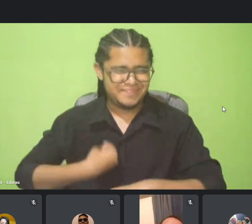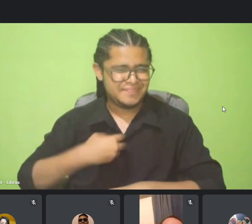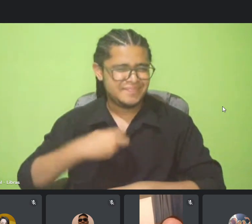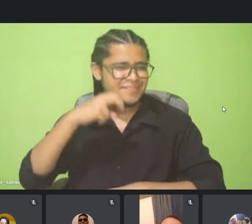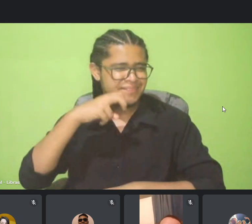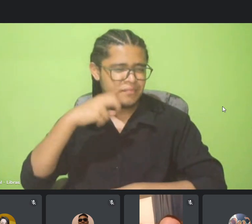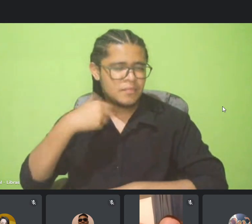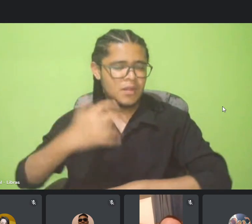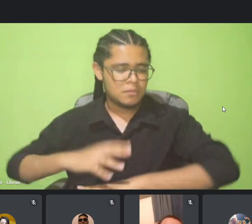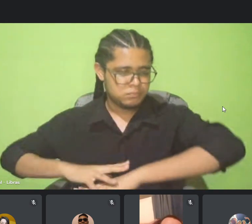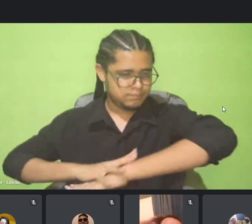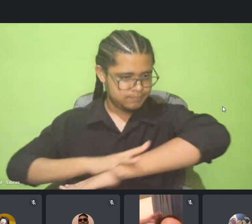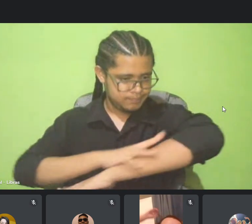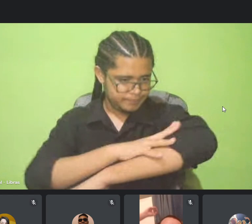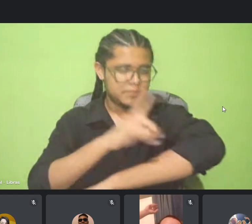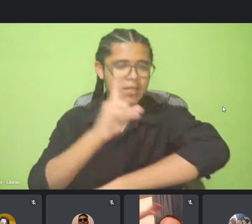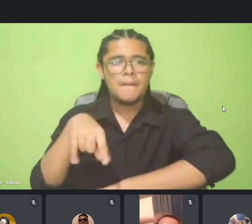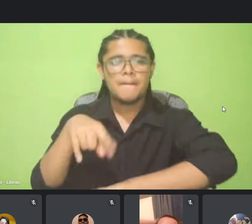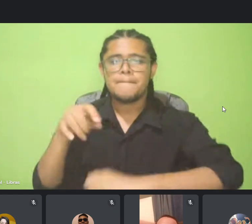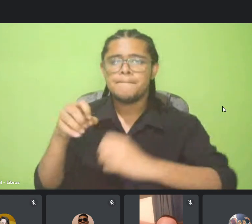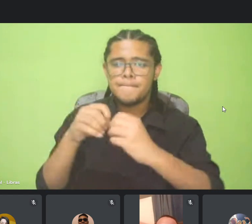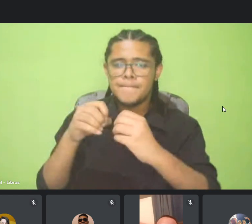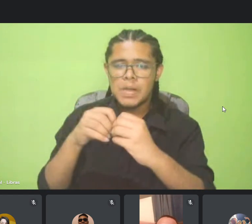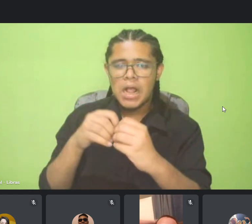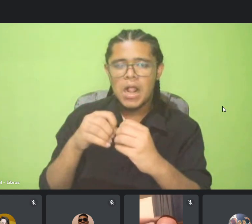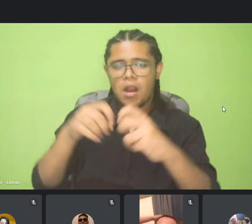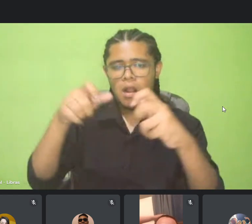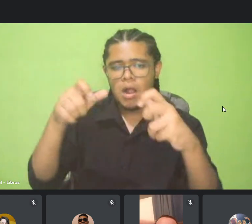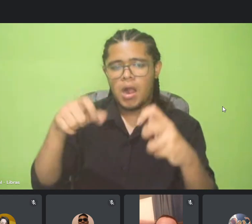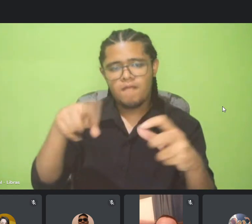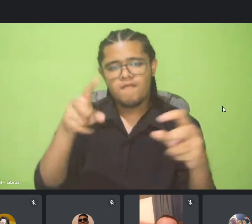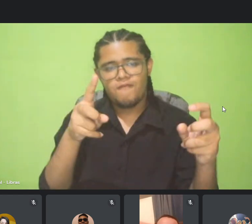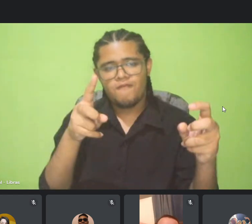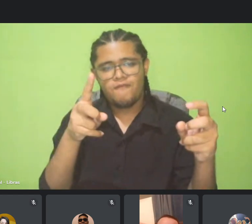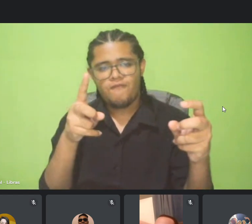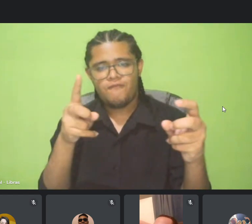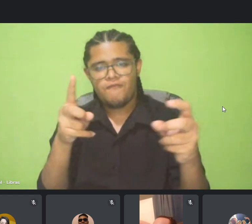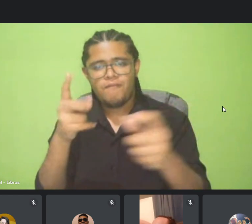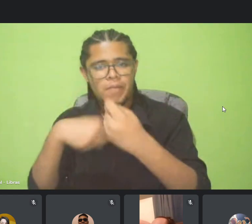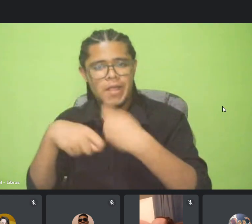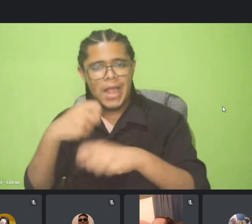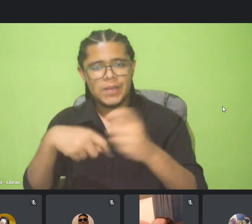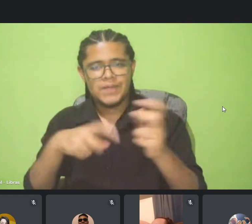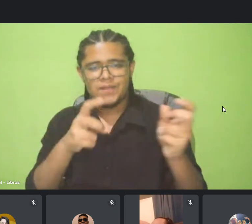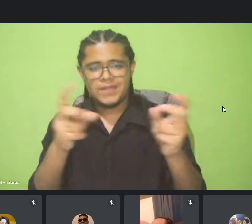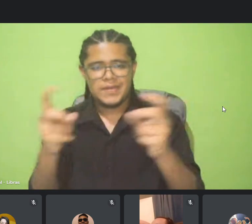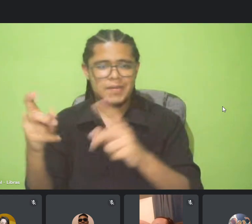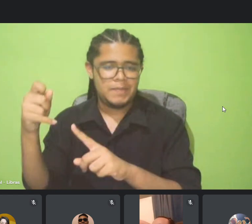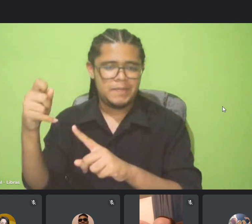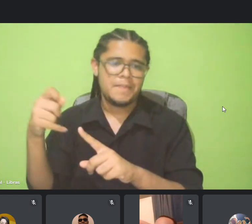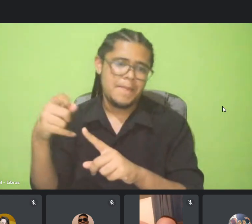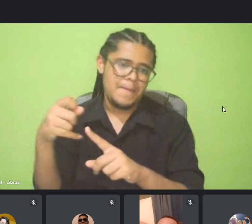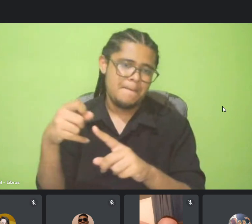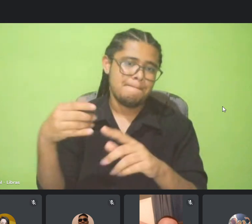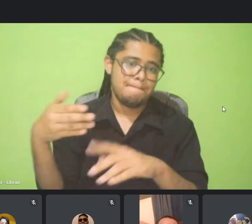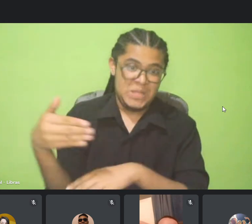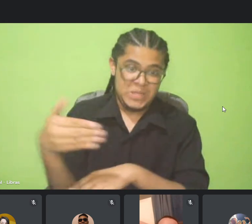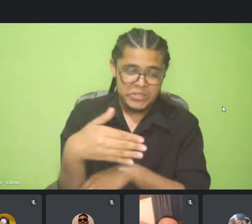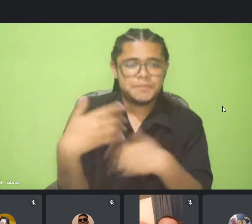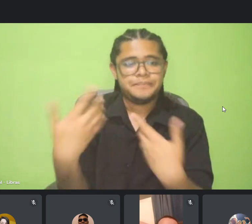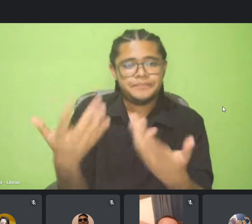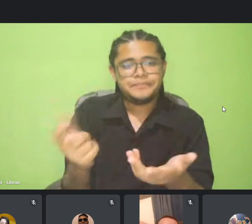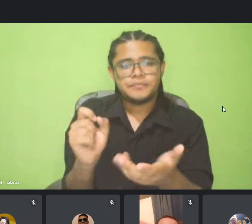mercado, ali onde tem peixe, a partir do meio de agosto, a gente vai estar funcionando lá com Tira